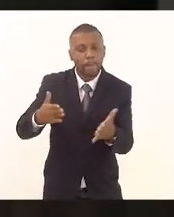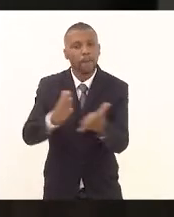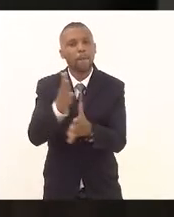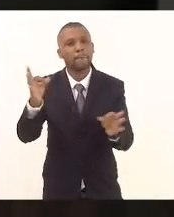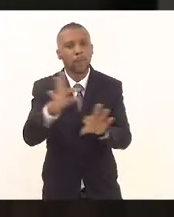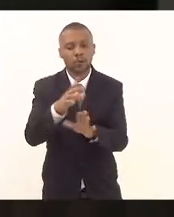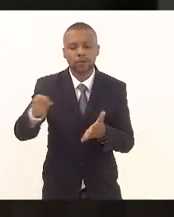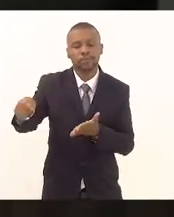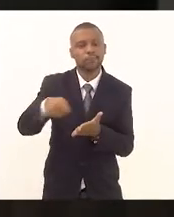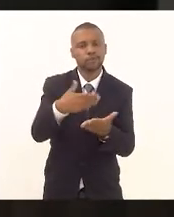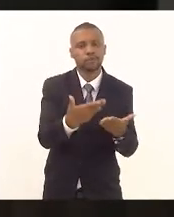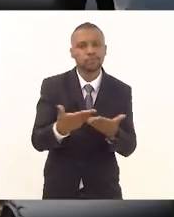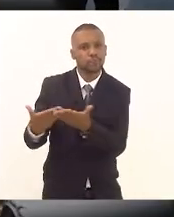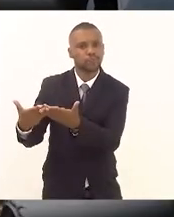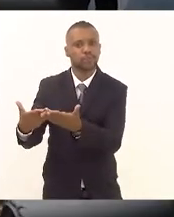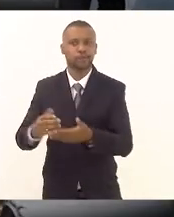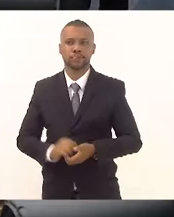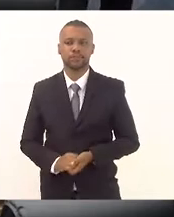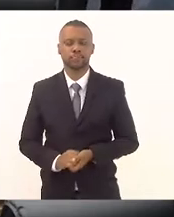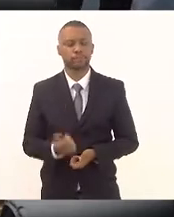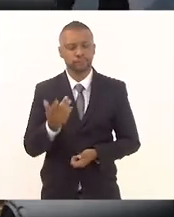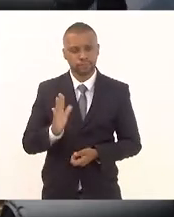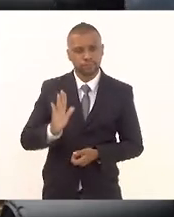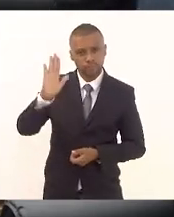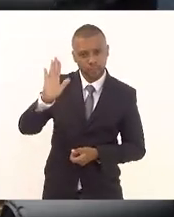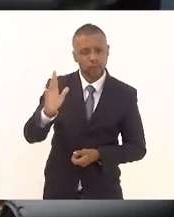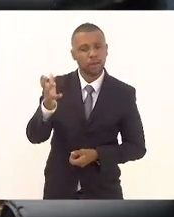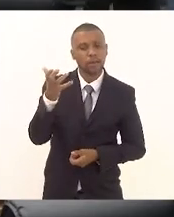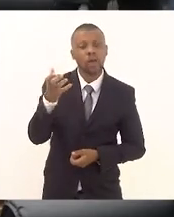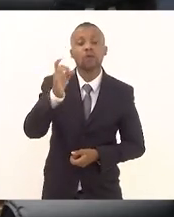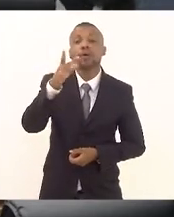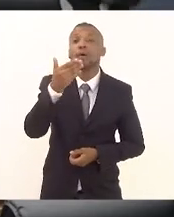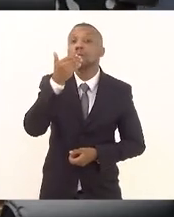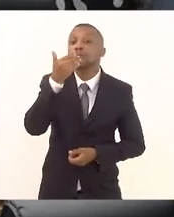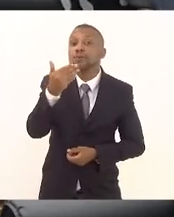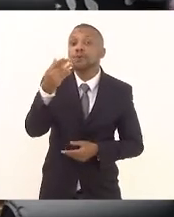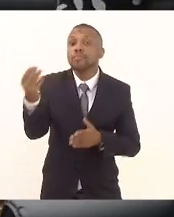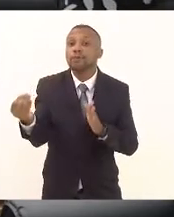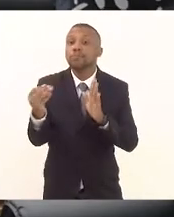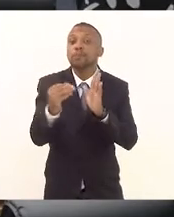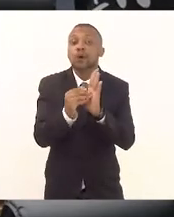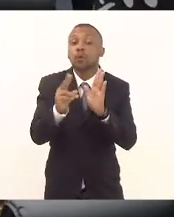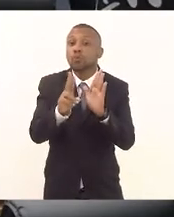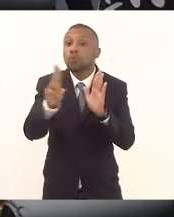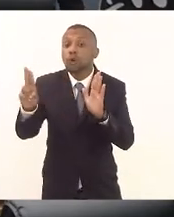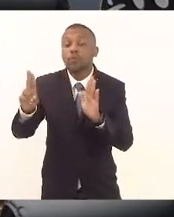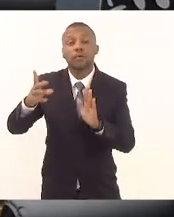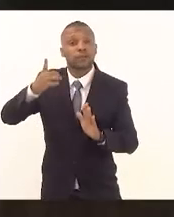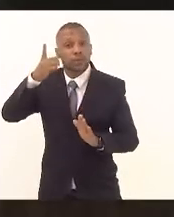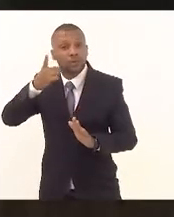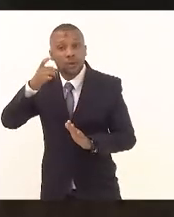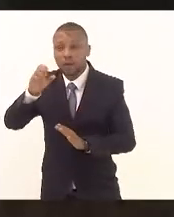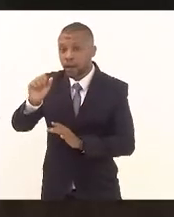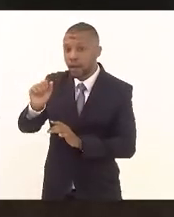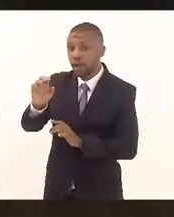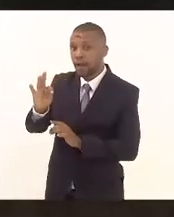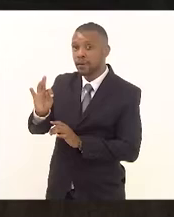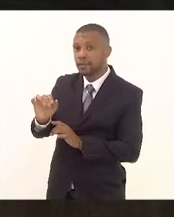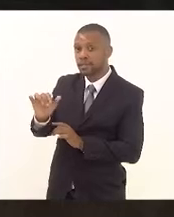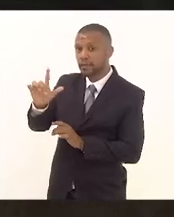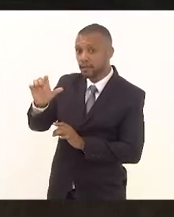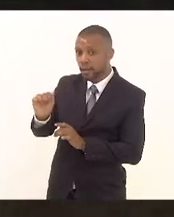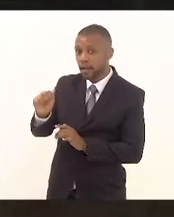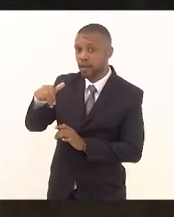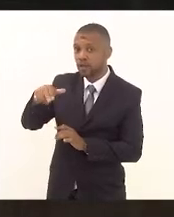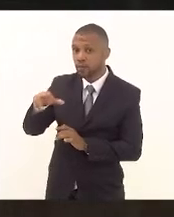autógrafo. Senhor presidente, o senhor me permite só incluir o nome do deputado Átila Nunes, porque okay. Houve um debate